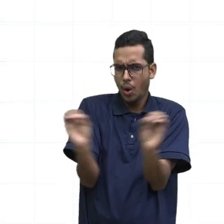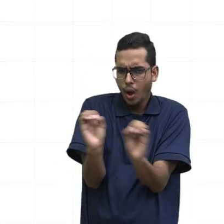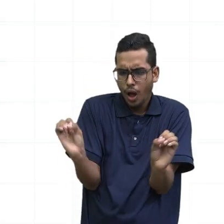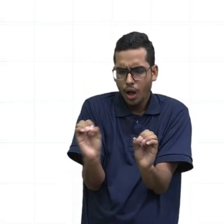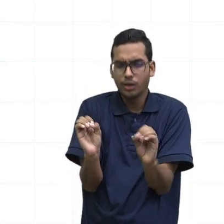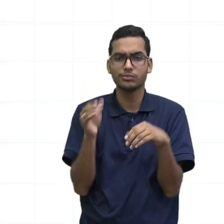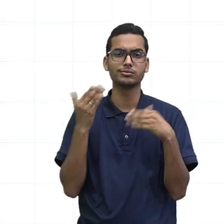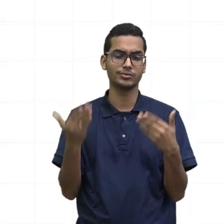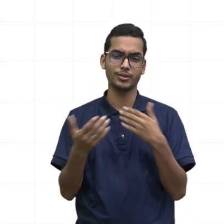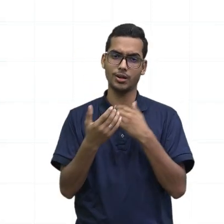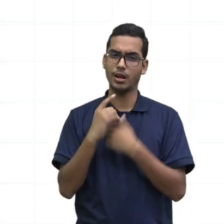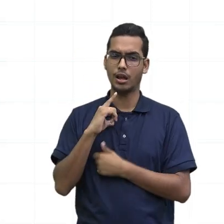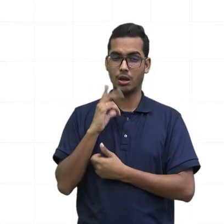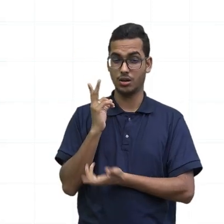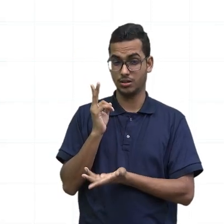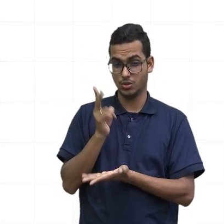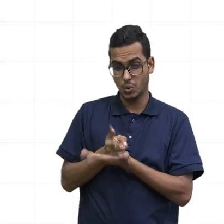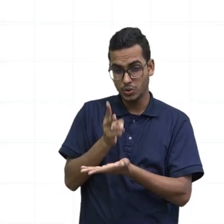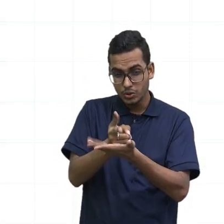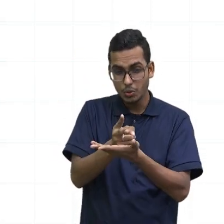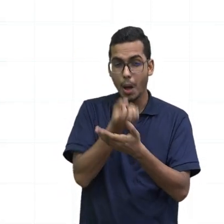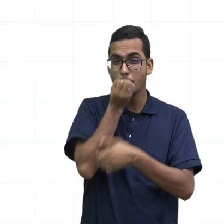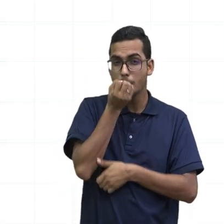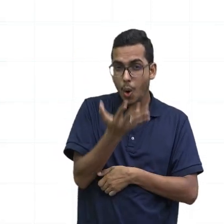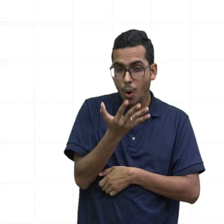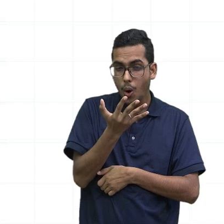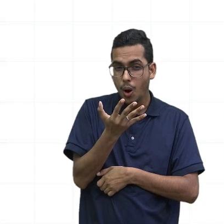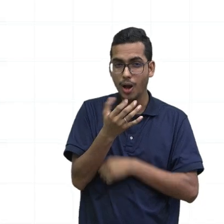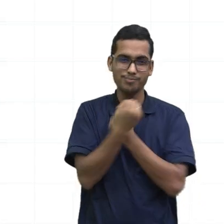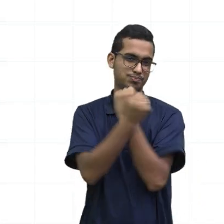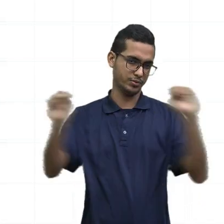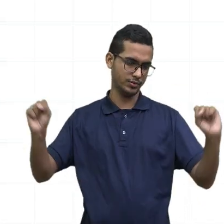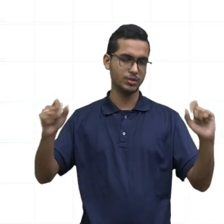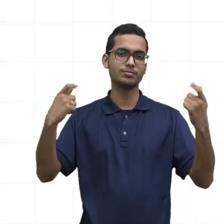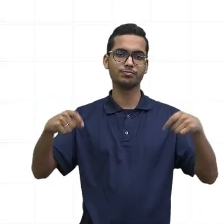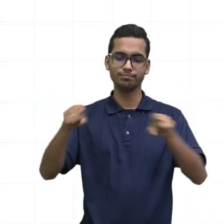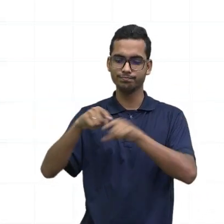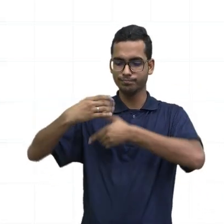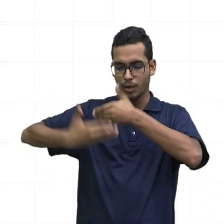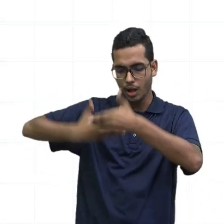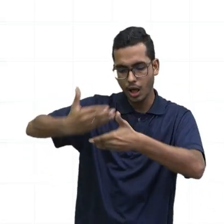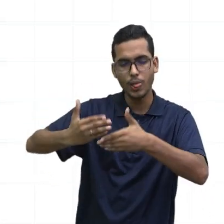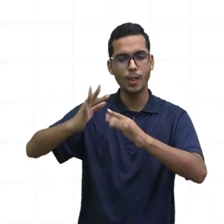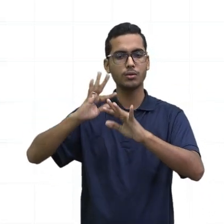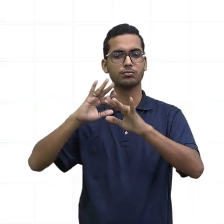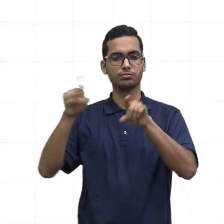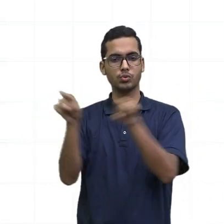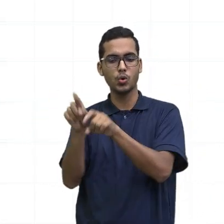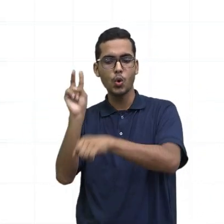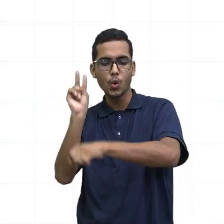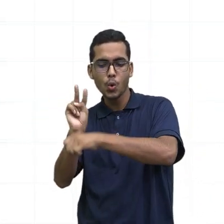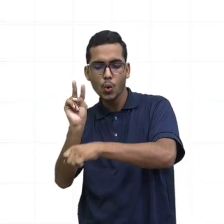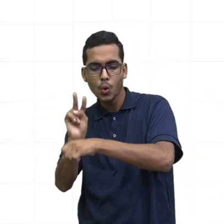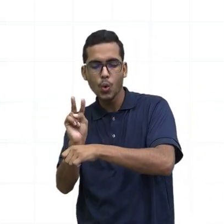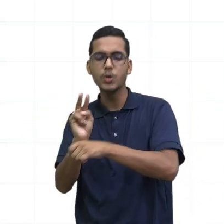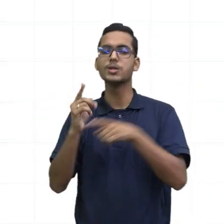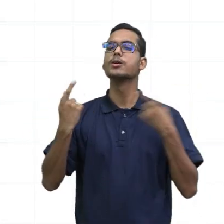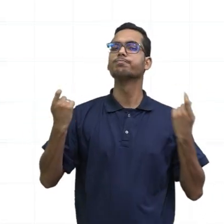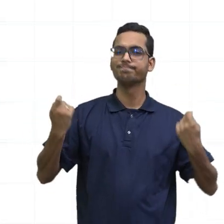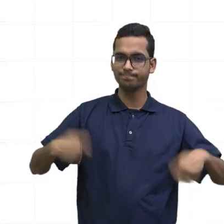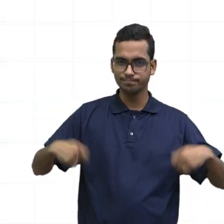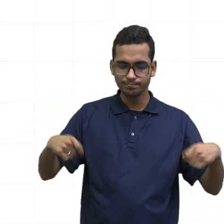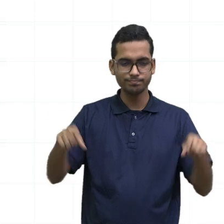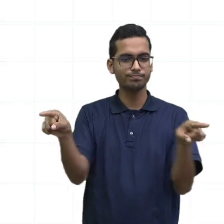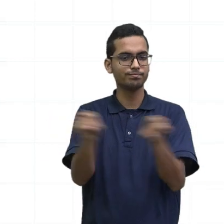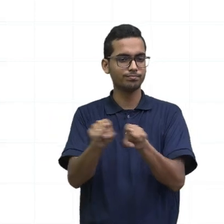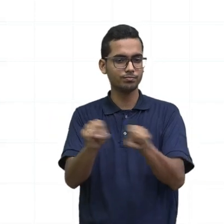os alimentos, né, que vão ser aí distribuídos em larga escala, eles vão precisar aí ser preservados, né, serem